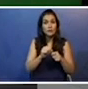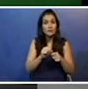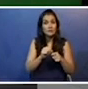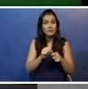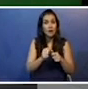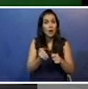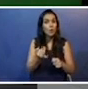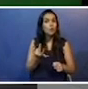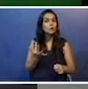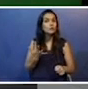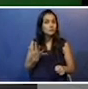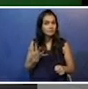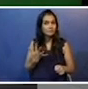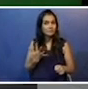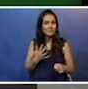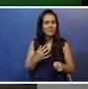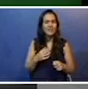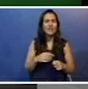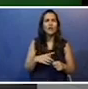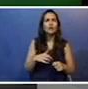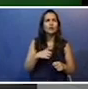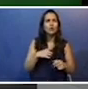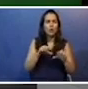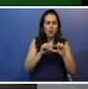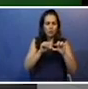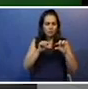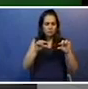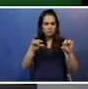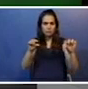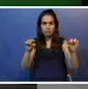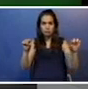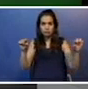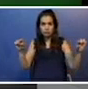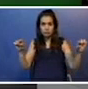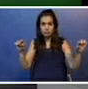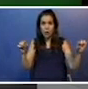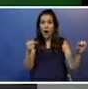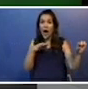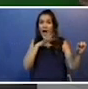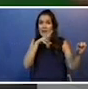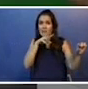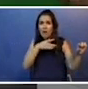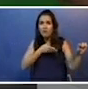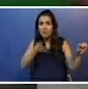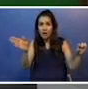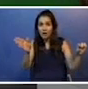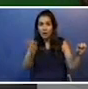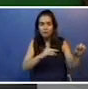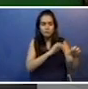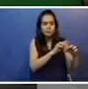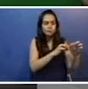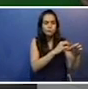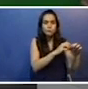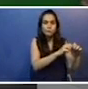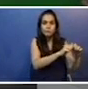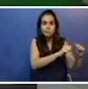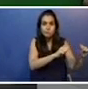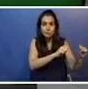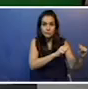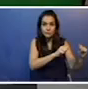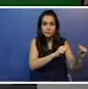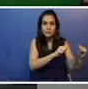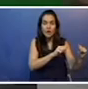Dar nós em cordas. Então, eles tinham uma corda, cada vez que um animal saísse para o pasto, dava um nozinho nessa